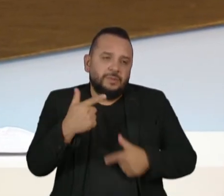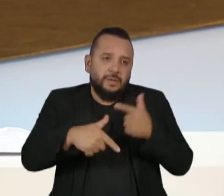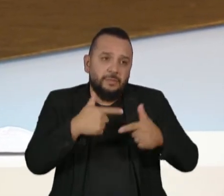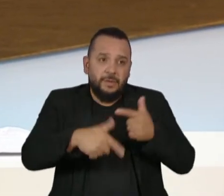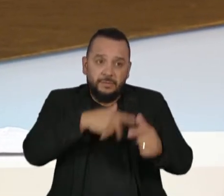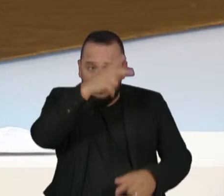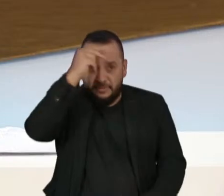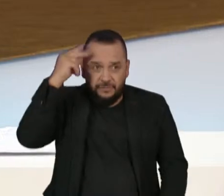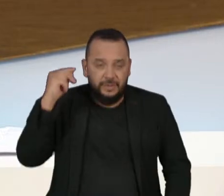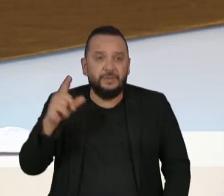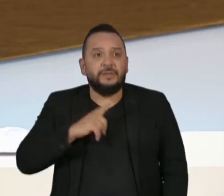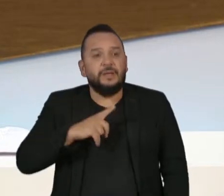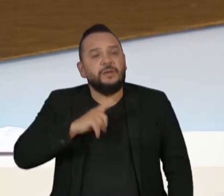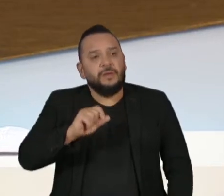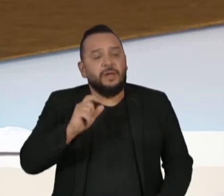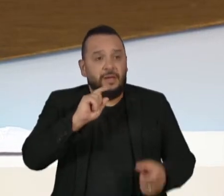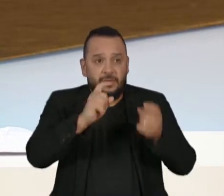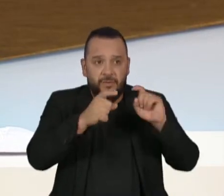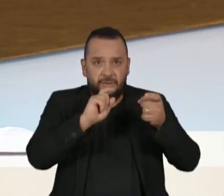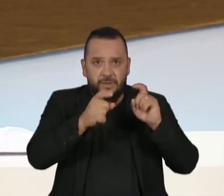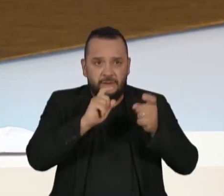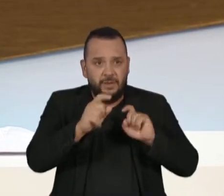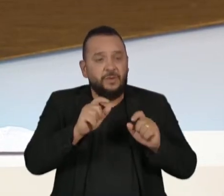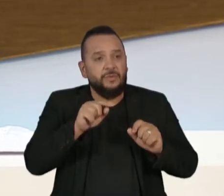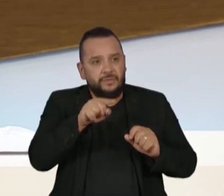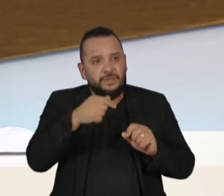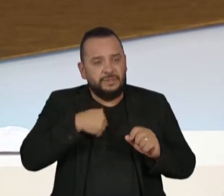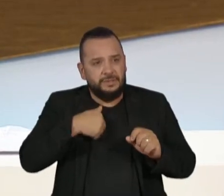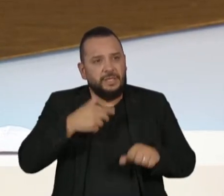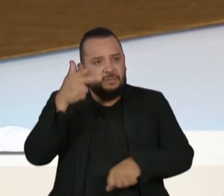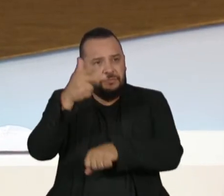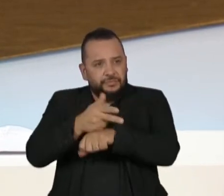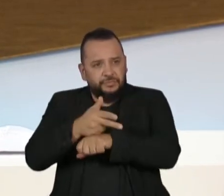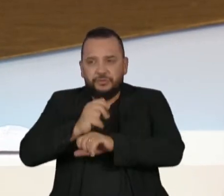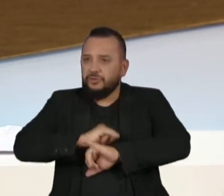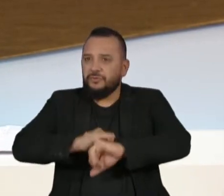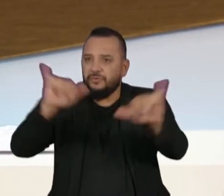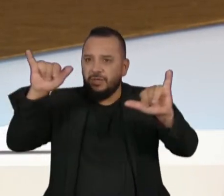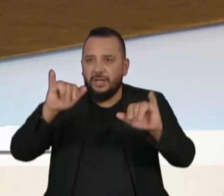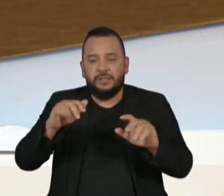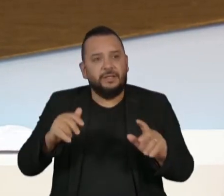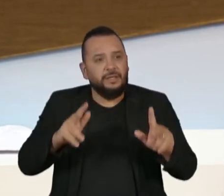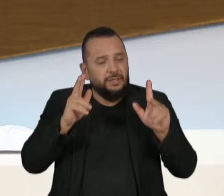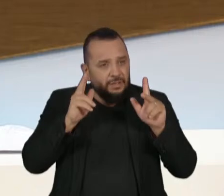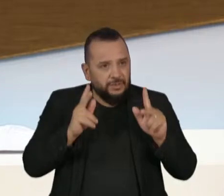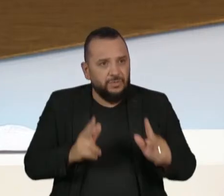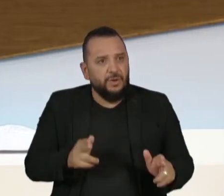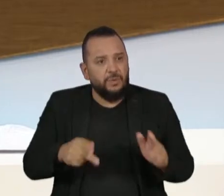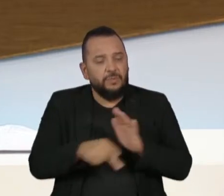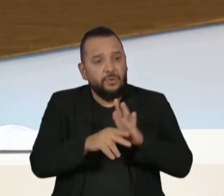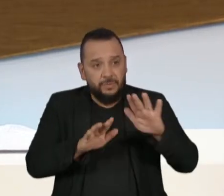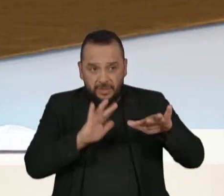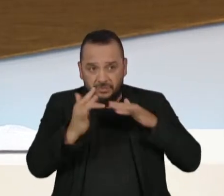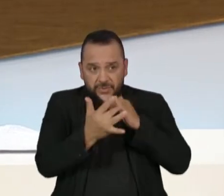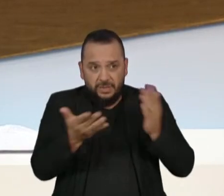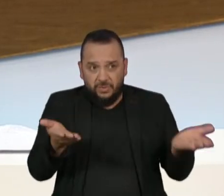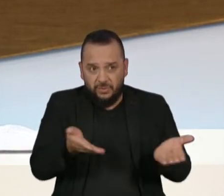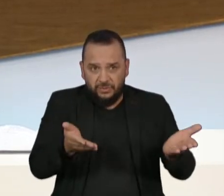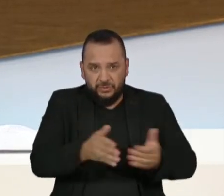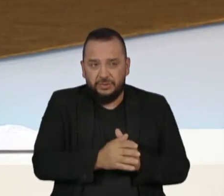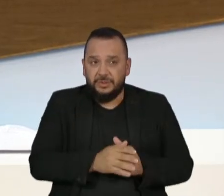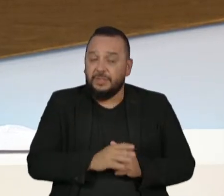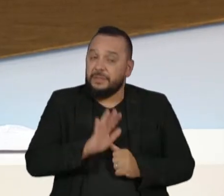ali, que é as reuniões que o senhor tiver no seu gabinete vão ser transmitidas, mais ou menos da forma como o senhor faz hoje em dia.